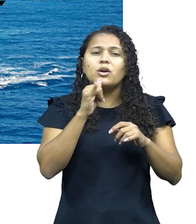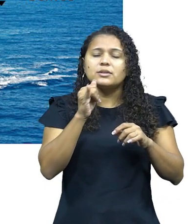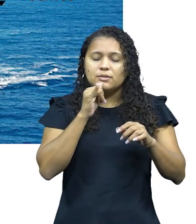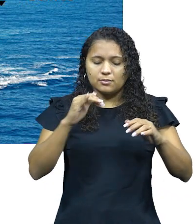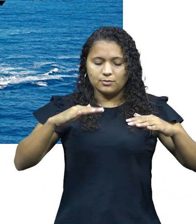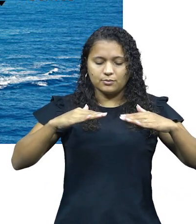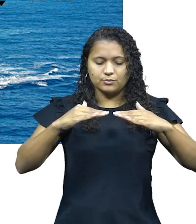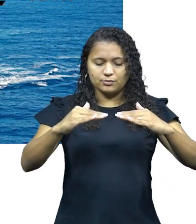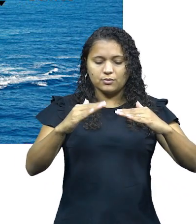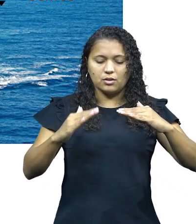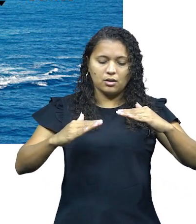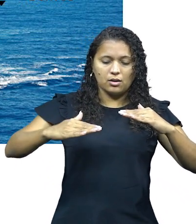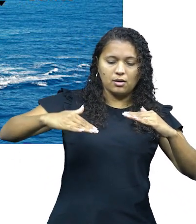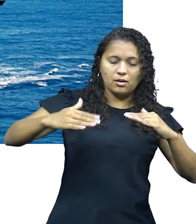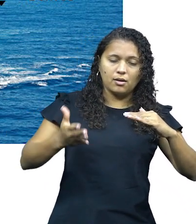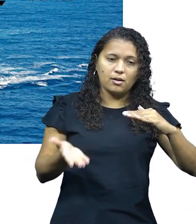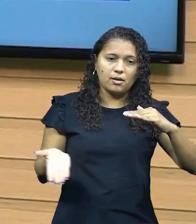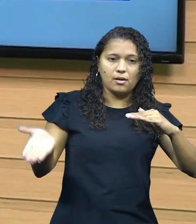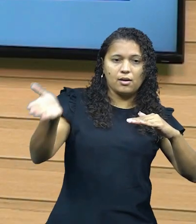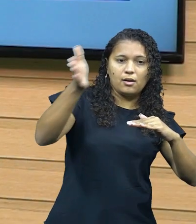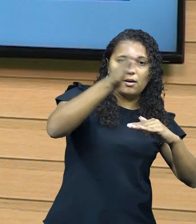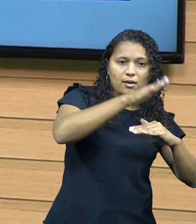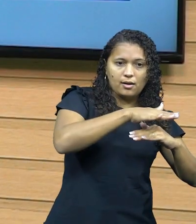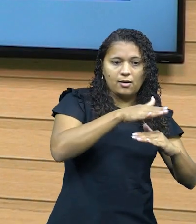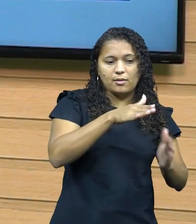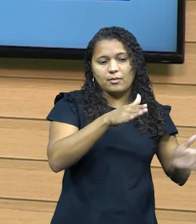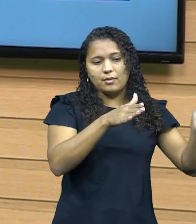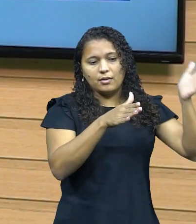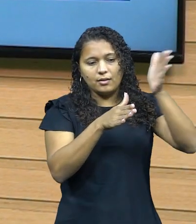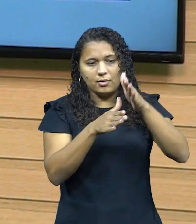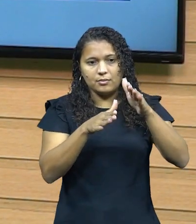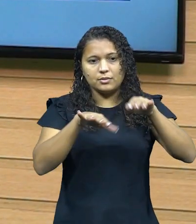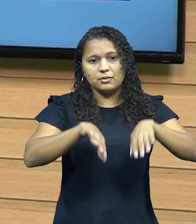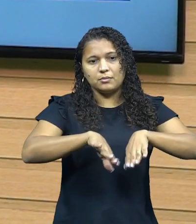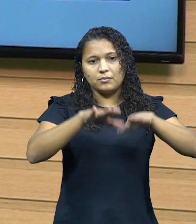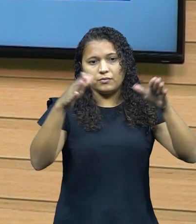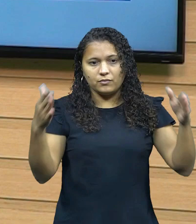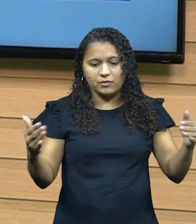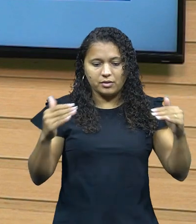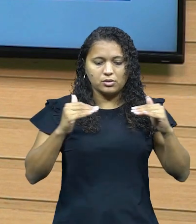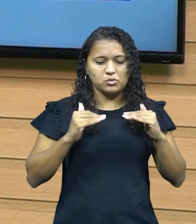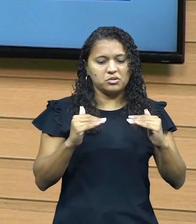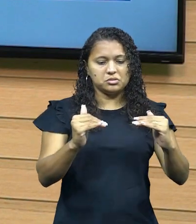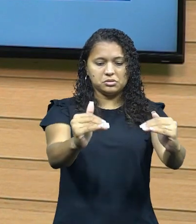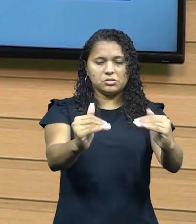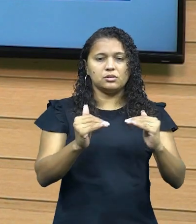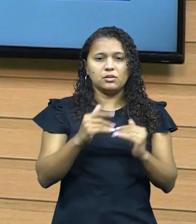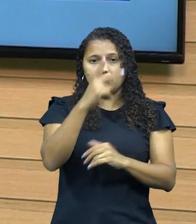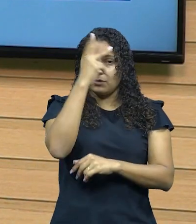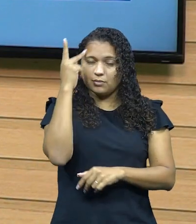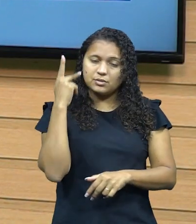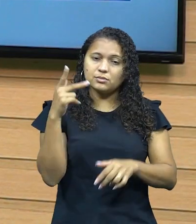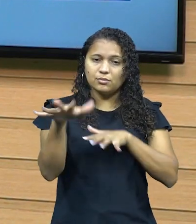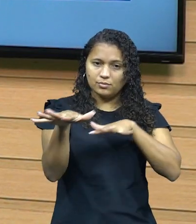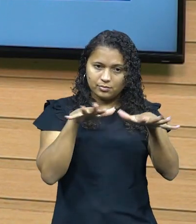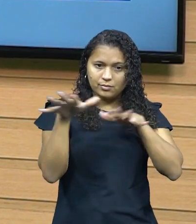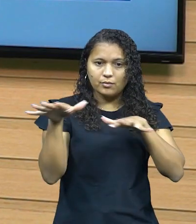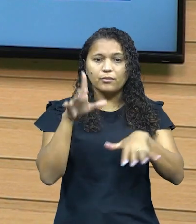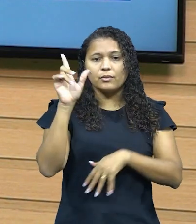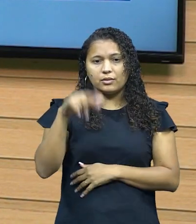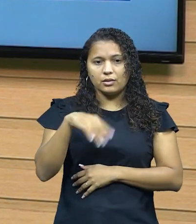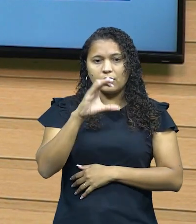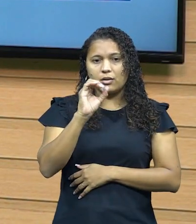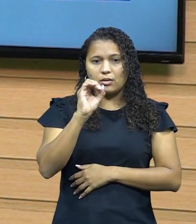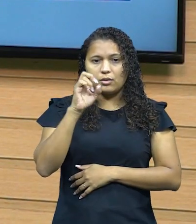dentro, né? Para colocar os insumos, e aí ele fecha. Então essa parte onde as pessoas elas se movimentam